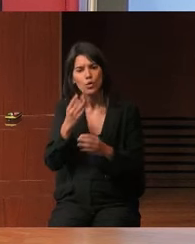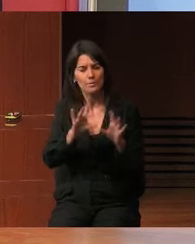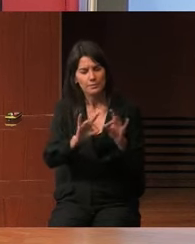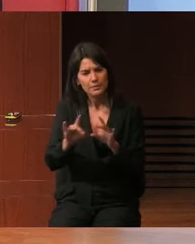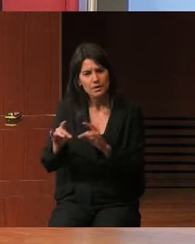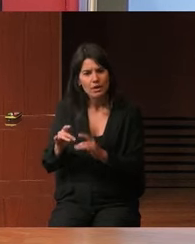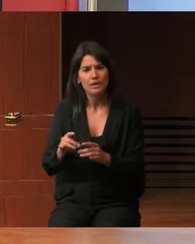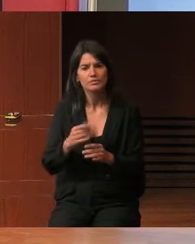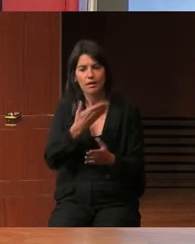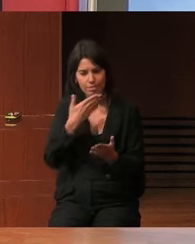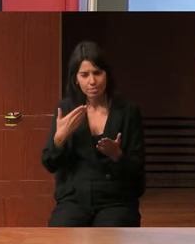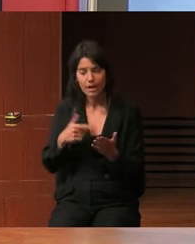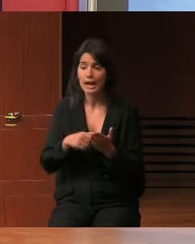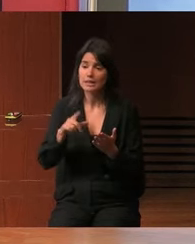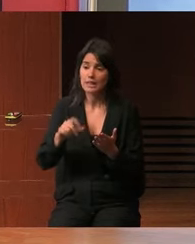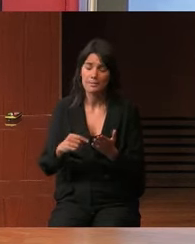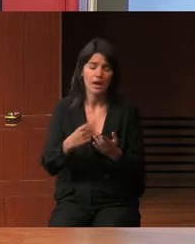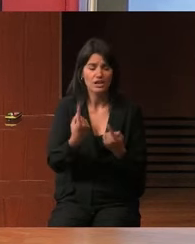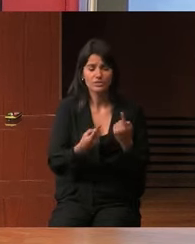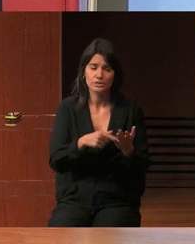significa ajudá-los a saber não usar.